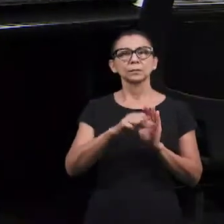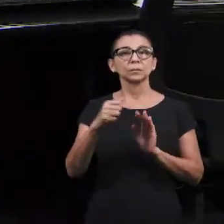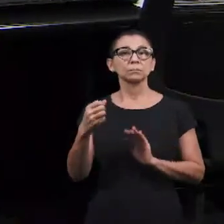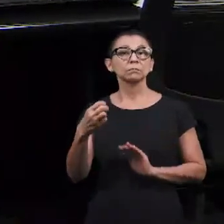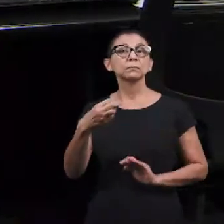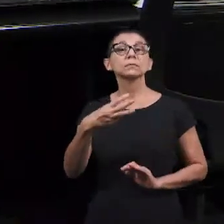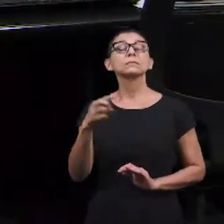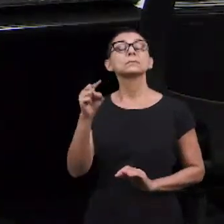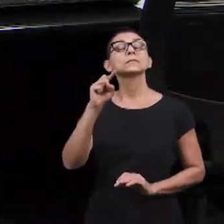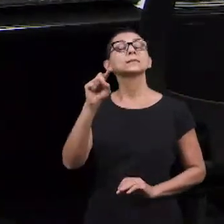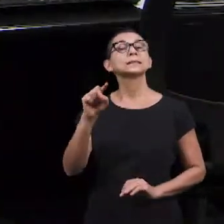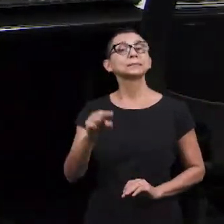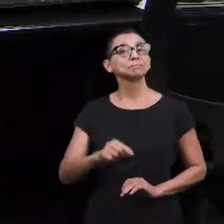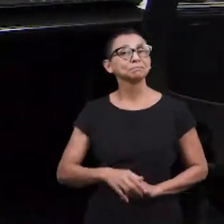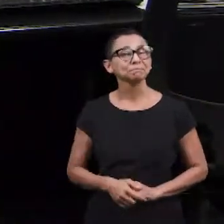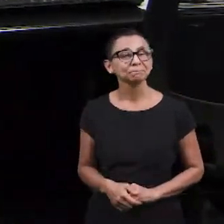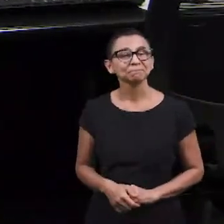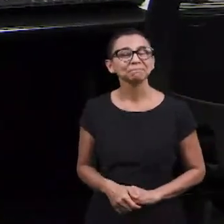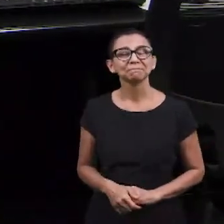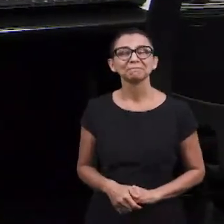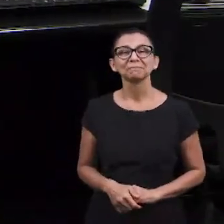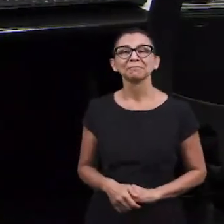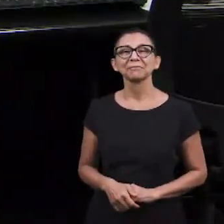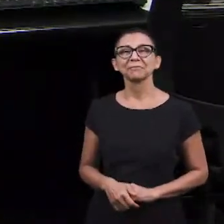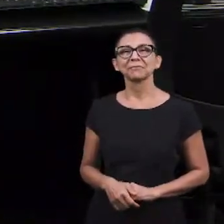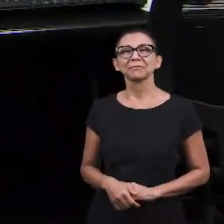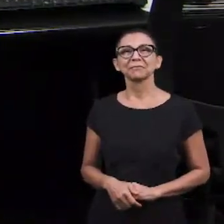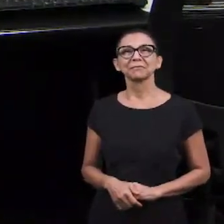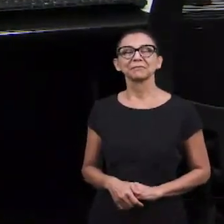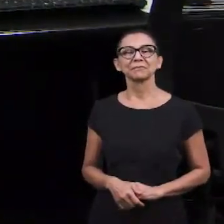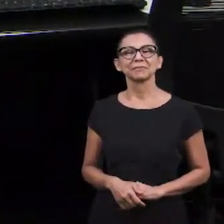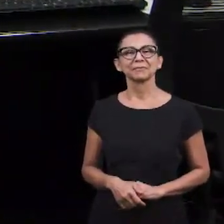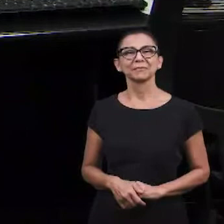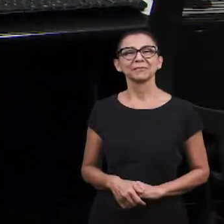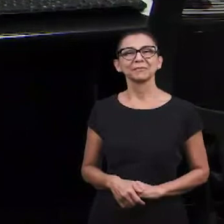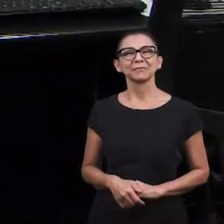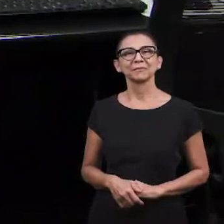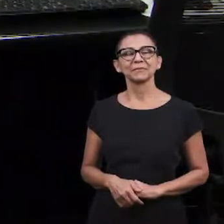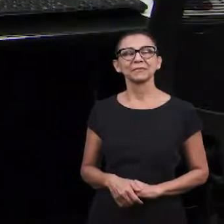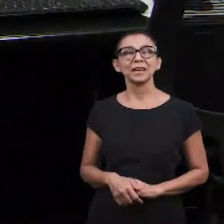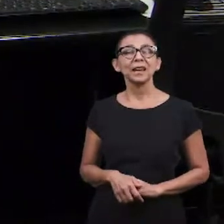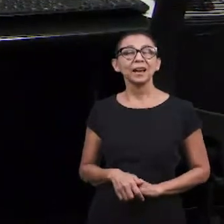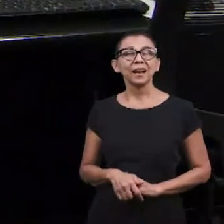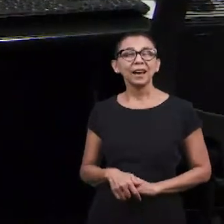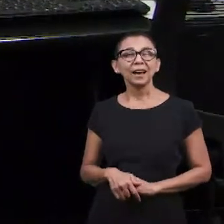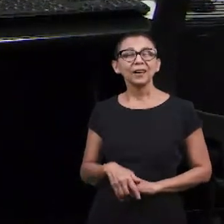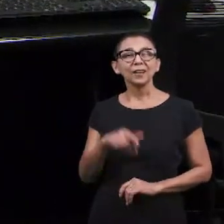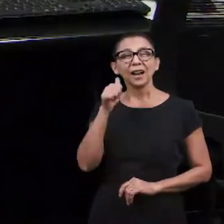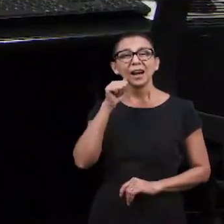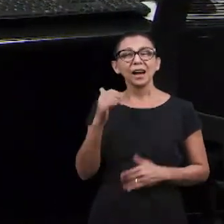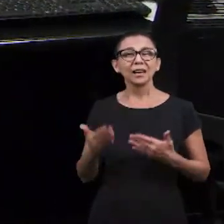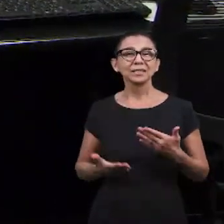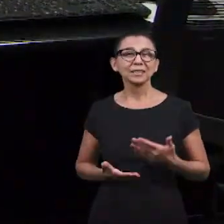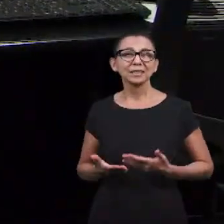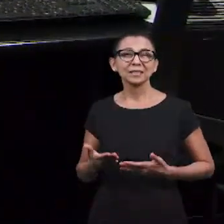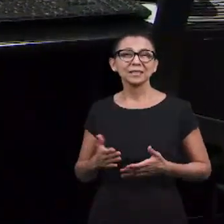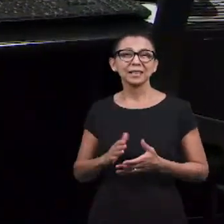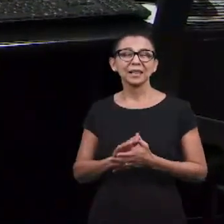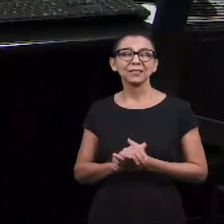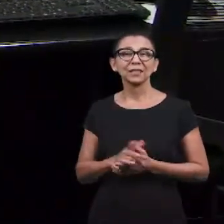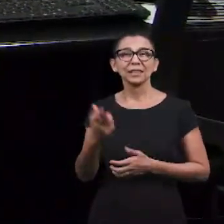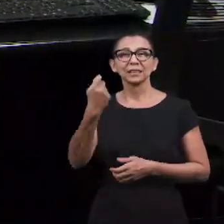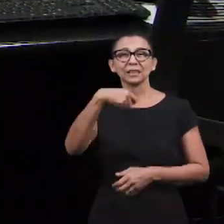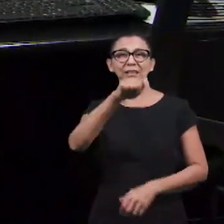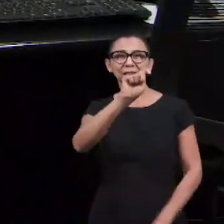essa resposta, nós vamos ter aqui a participação da nossa irmã lá da nossa igreja em Barcelona, na